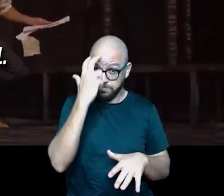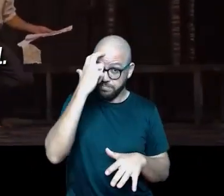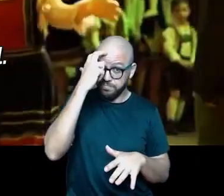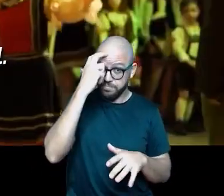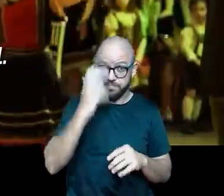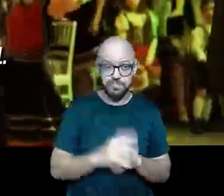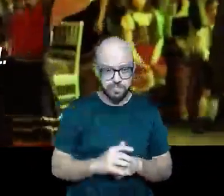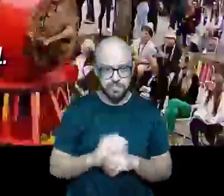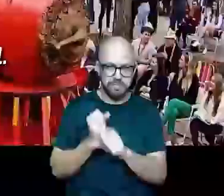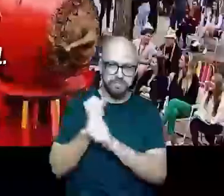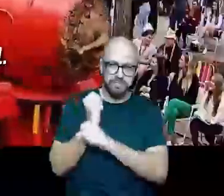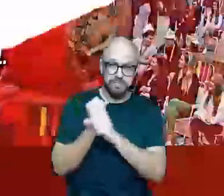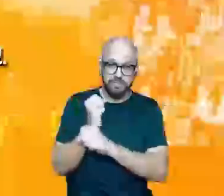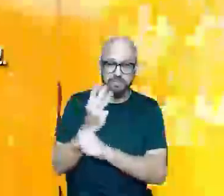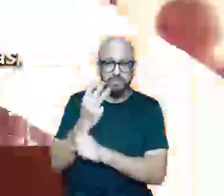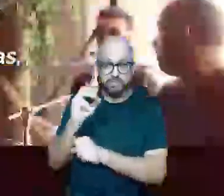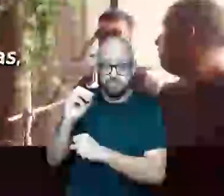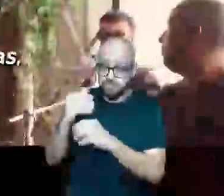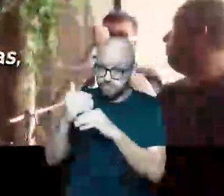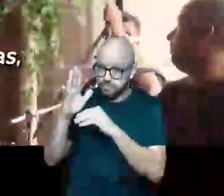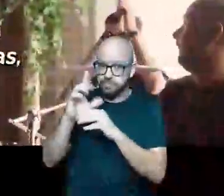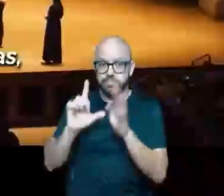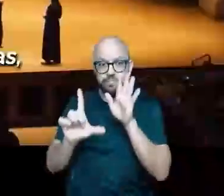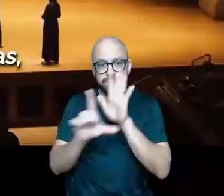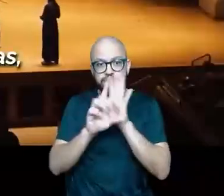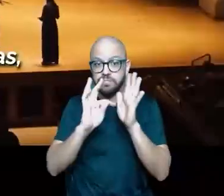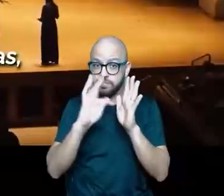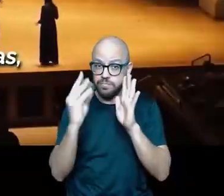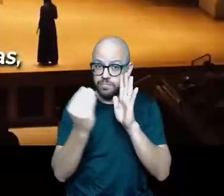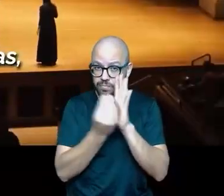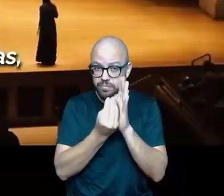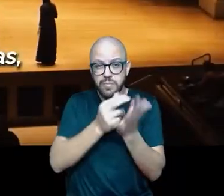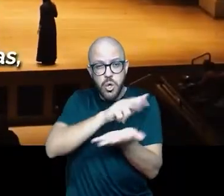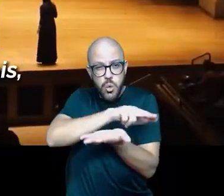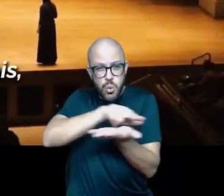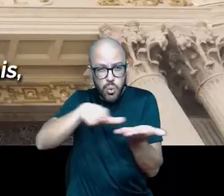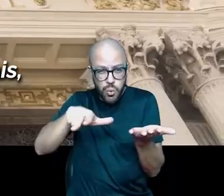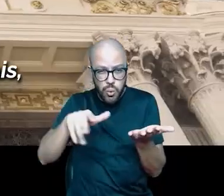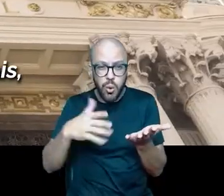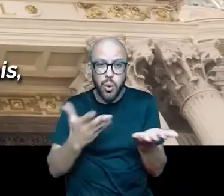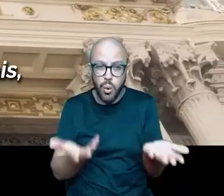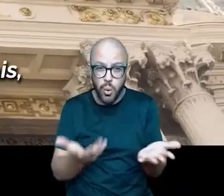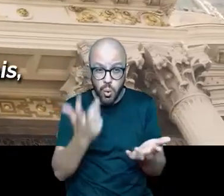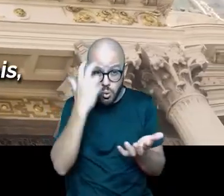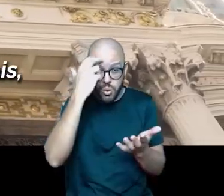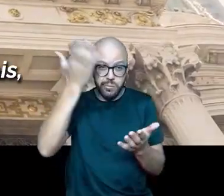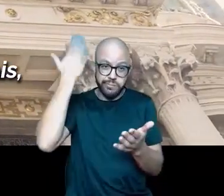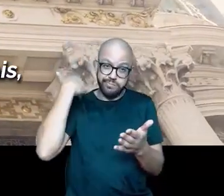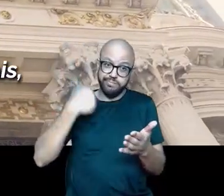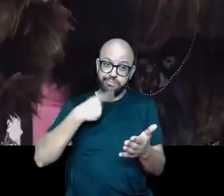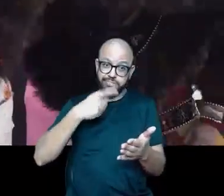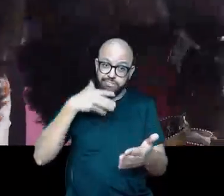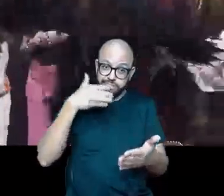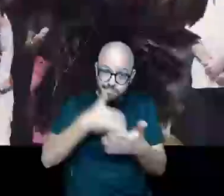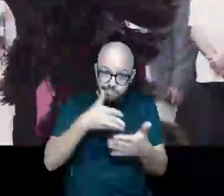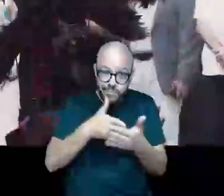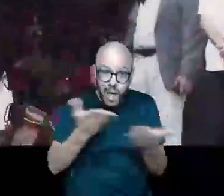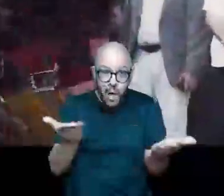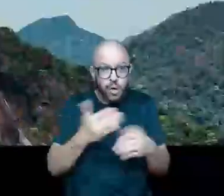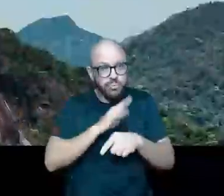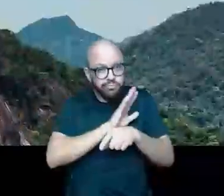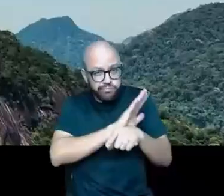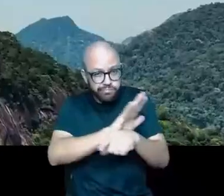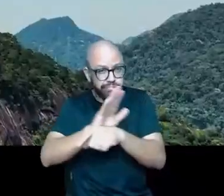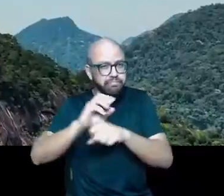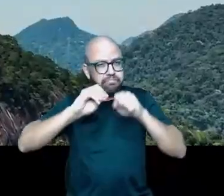e à difusão cultural. Ao longo de mais de 3 décadas, a Rouanet permitiu que inúmeras iniciativas culturais, antes